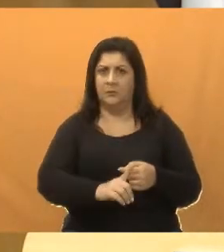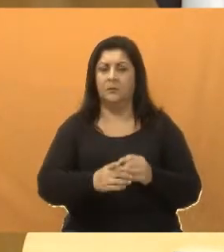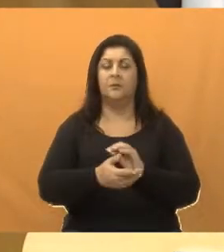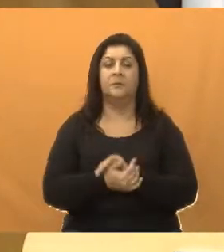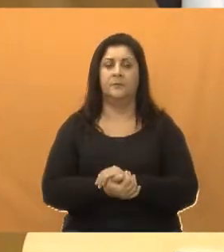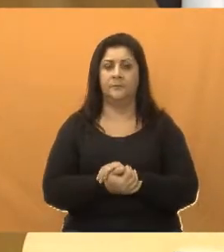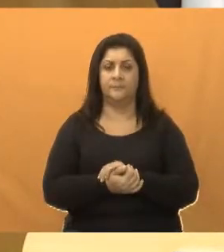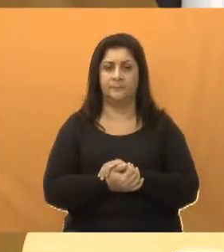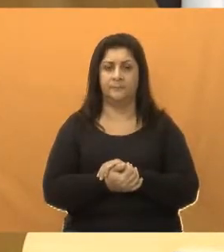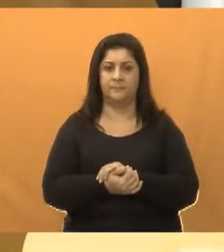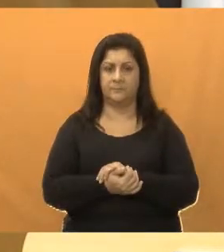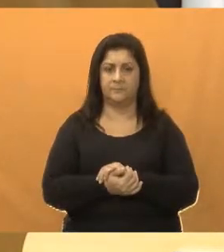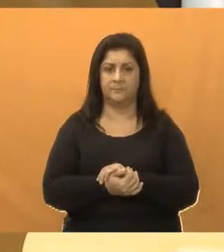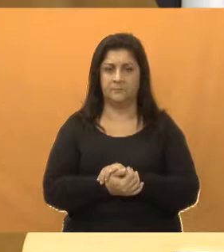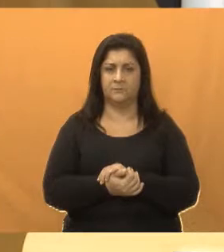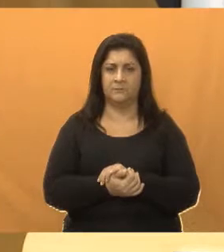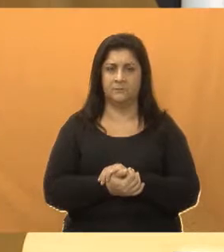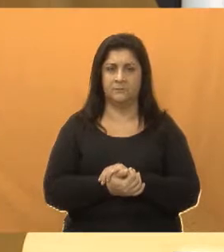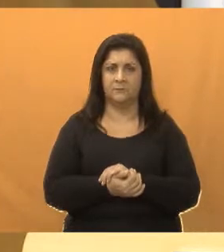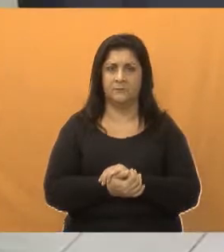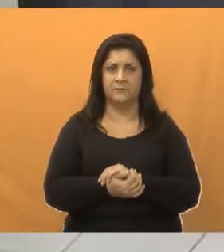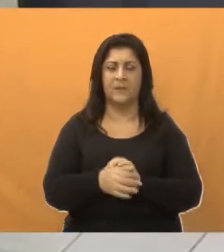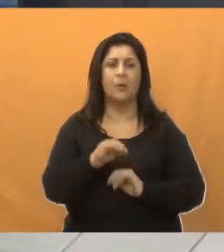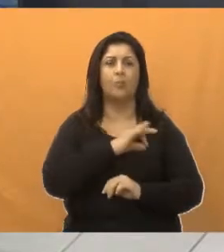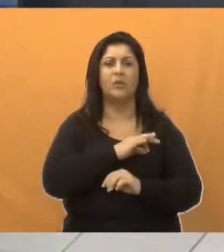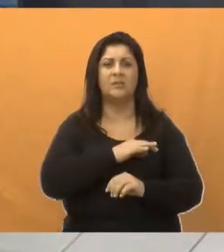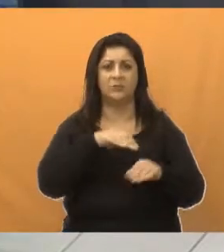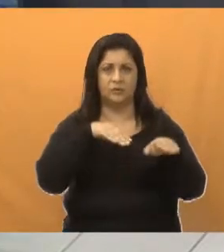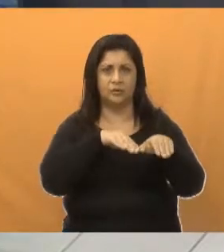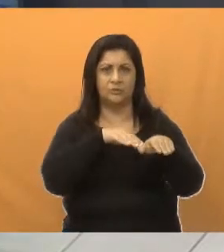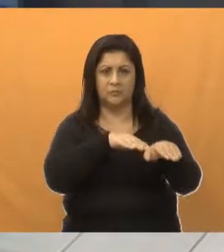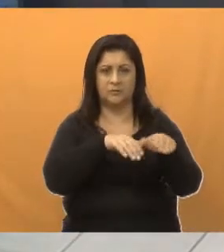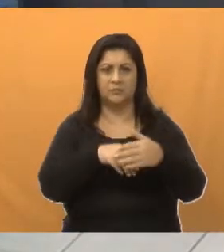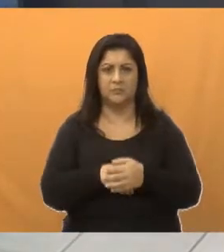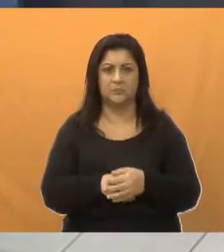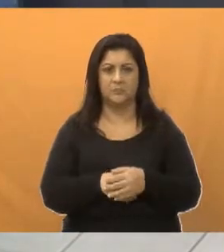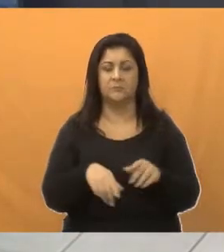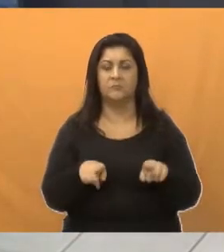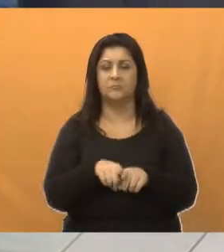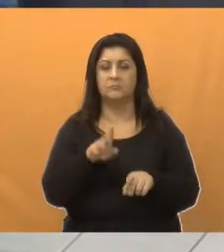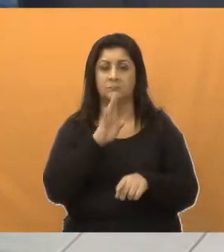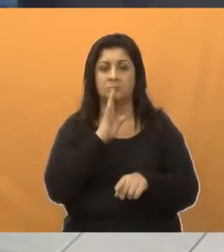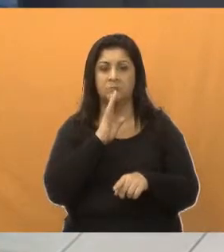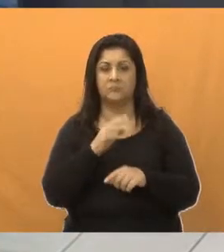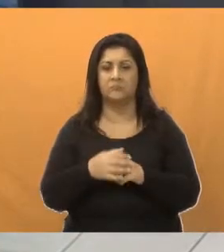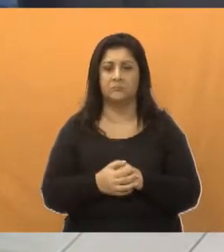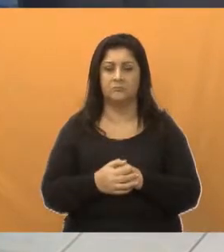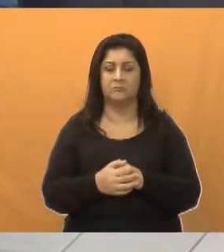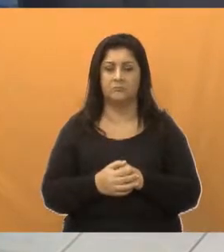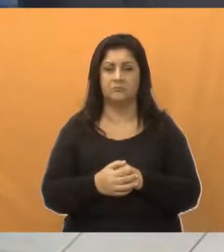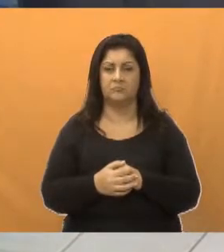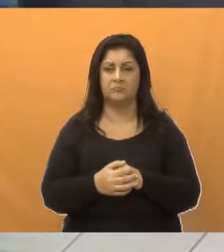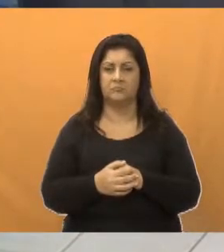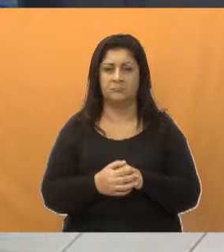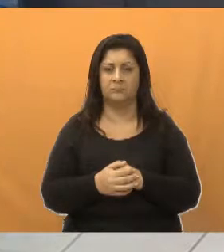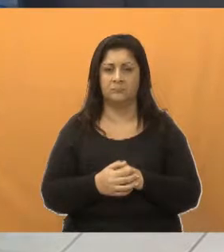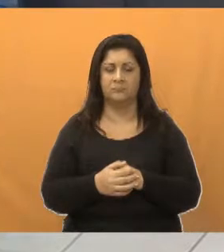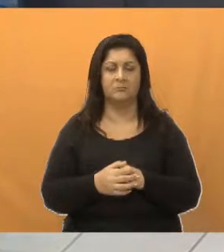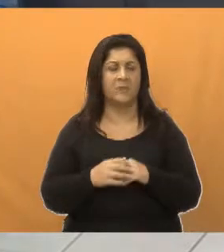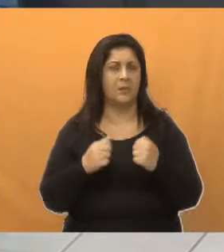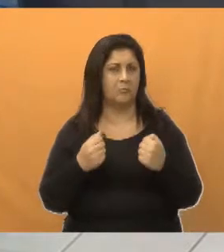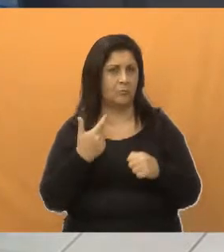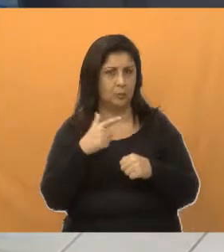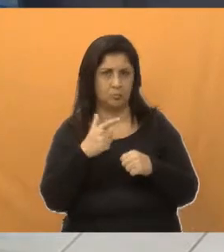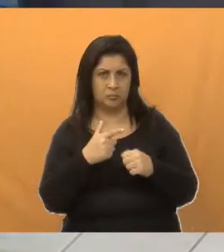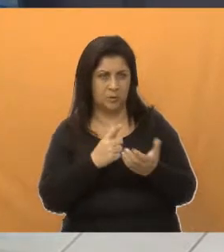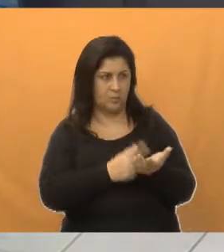né? Está aqui os agentes de trânsito e vários outros funcionários que foram reconhecidos também por esse governo. Eu não tenho aqui rabo preso com ninguém, por